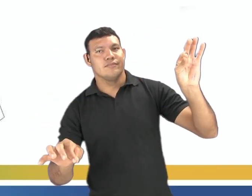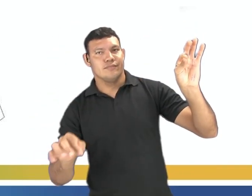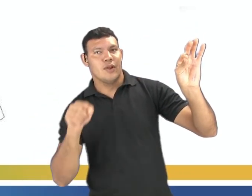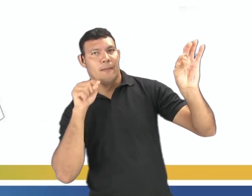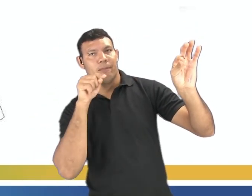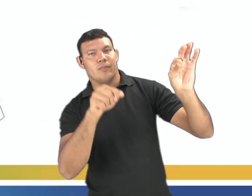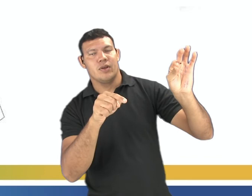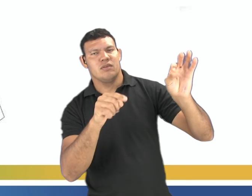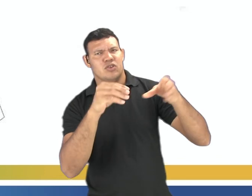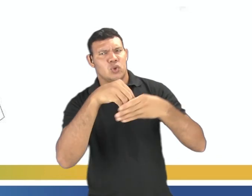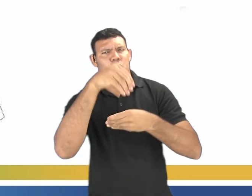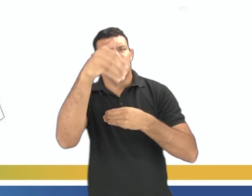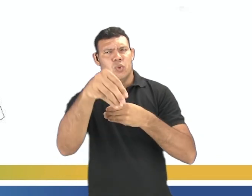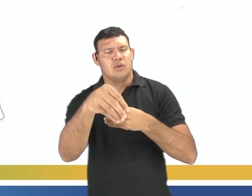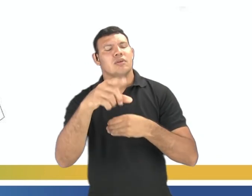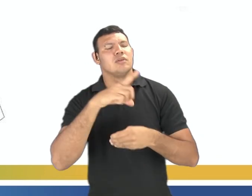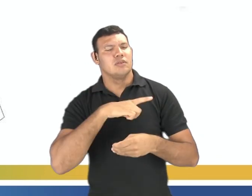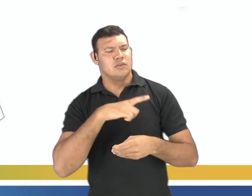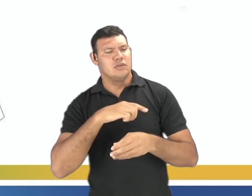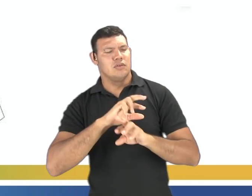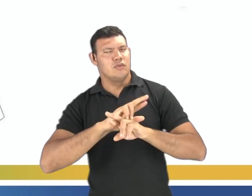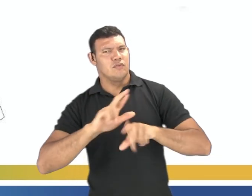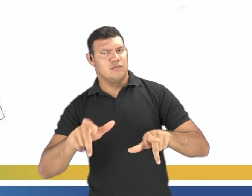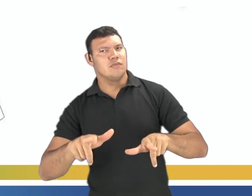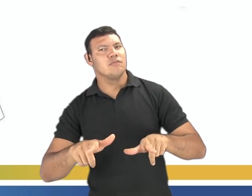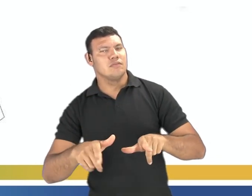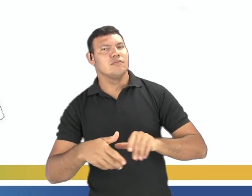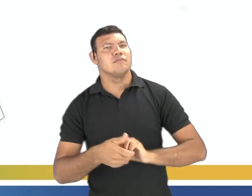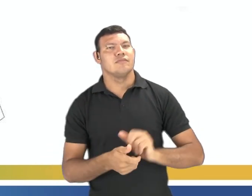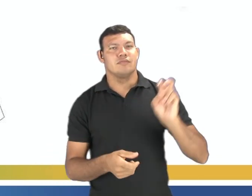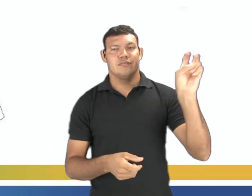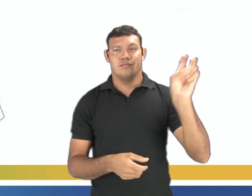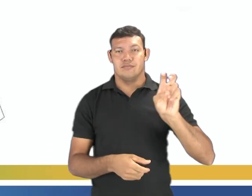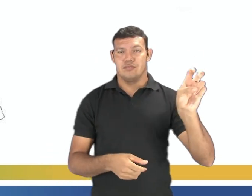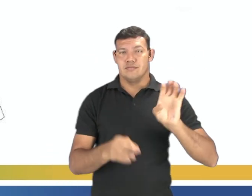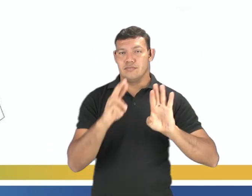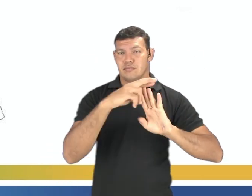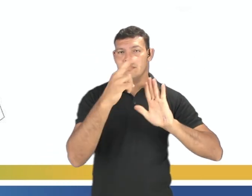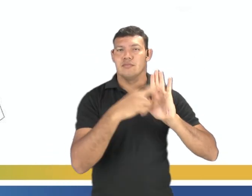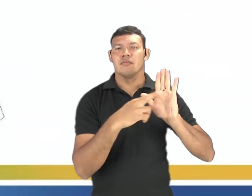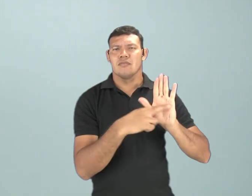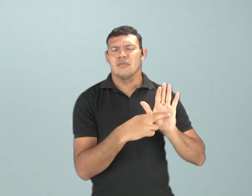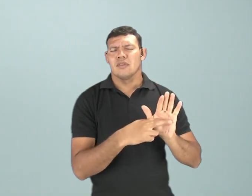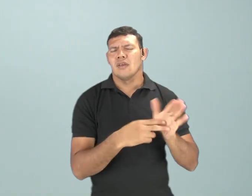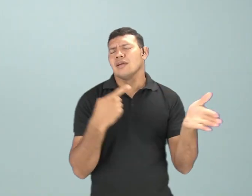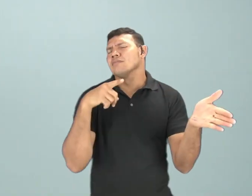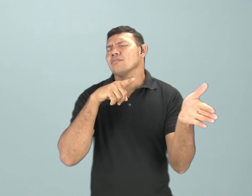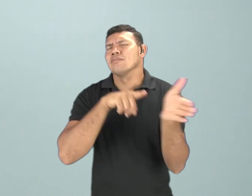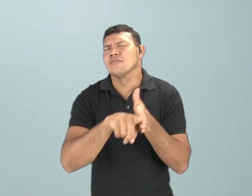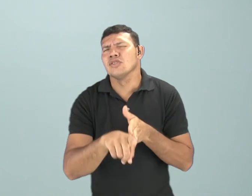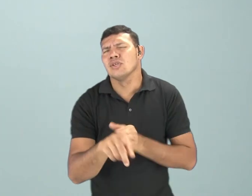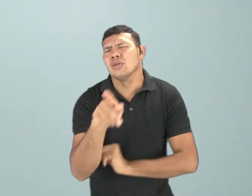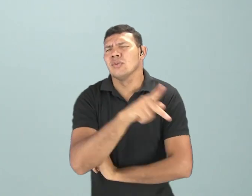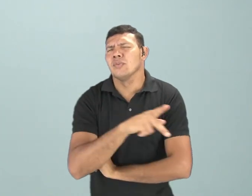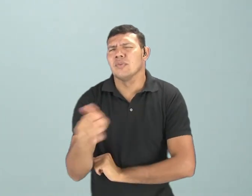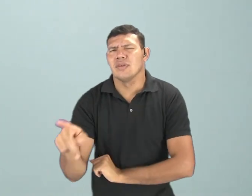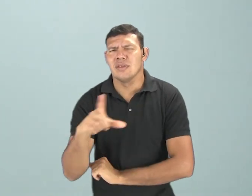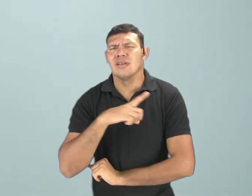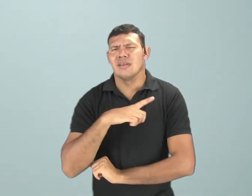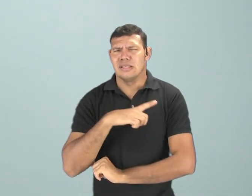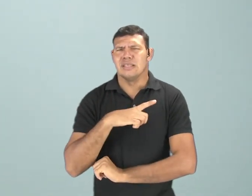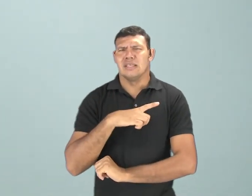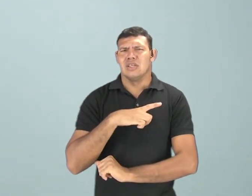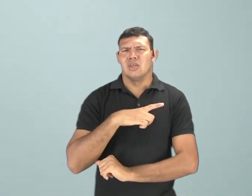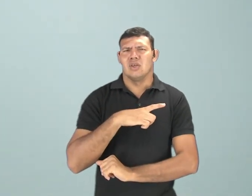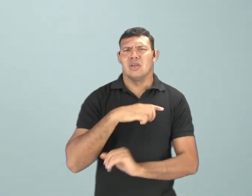e nós temos também mais outro plano fora dele então essa é a quinta propriedade de você poderia